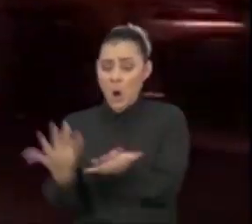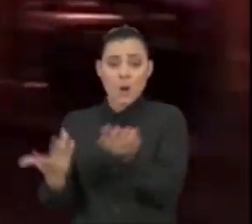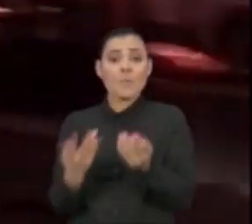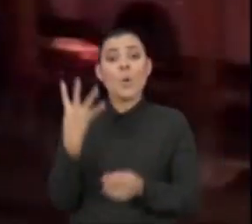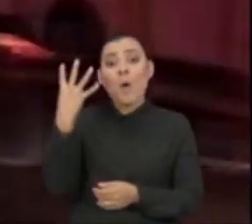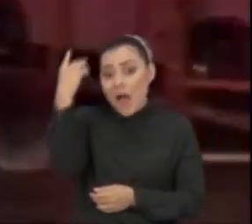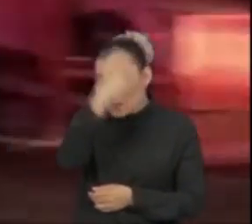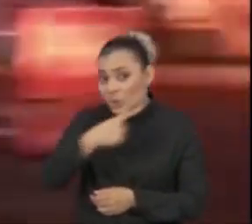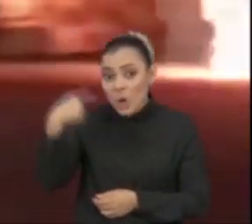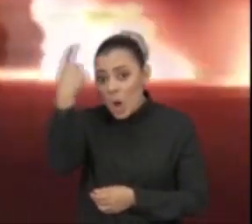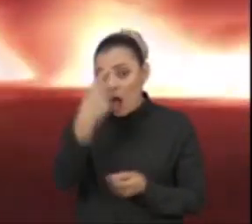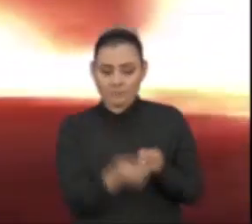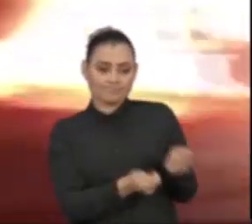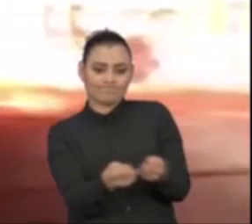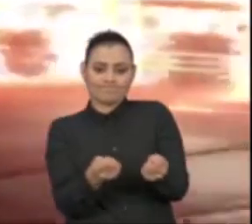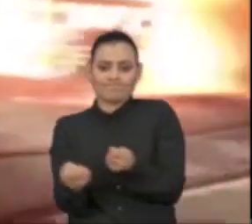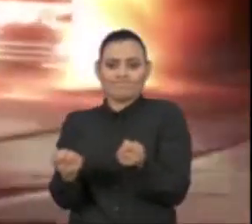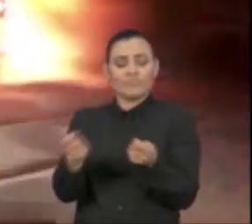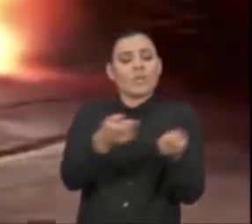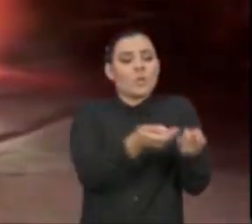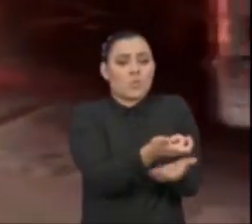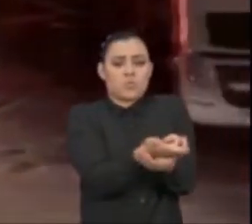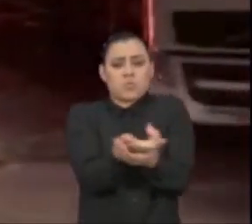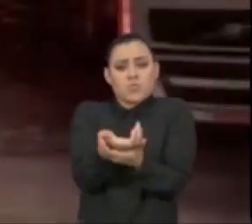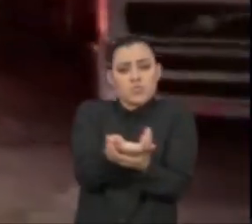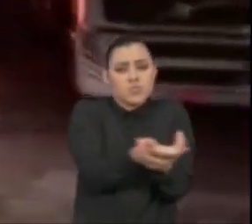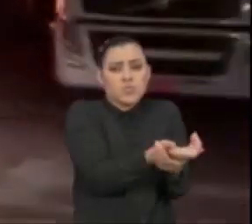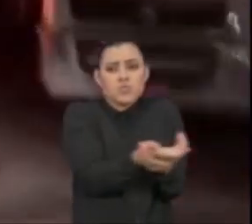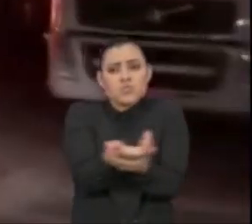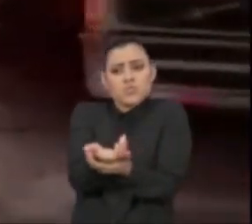necessários 50 bombeiros e 15 viaturas para atender à